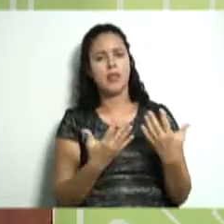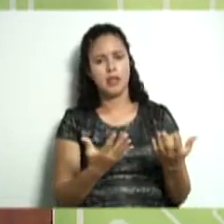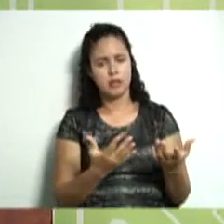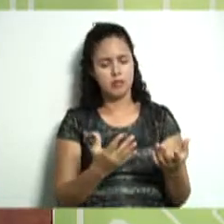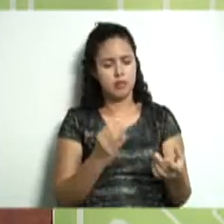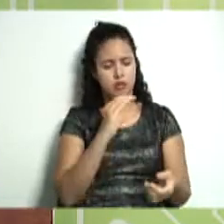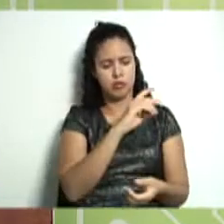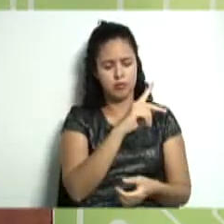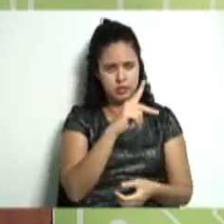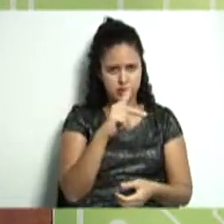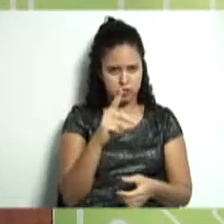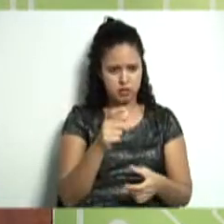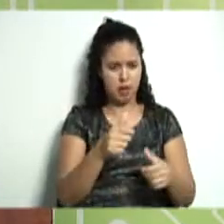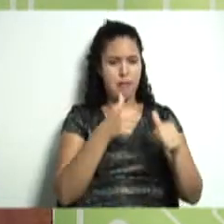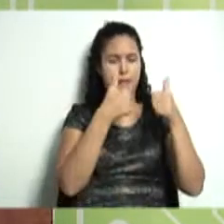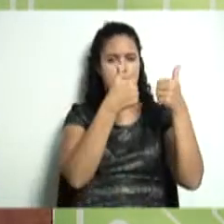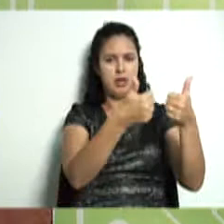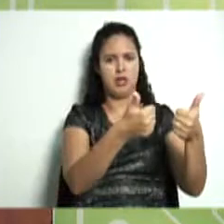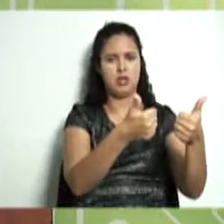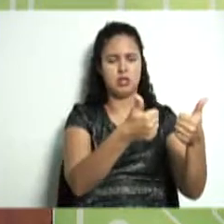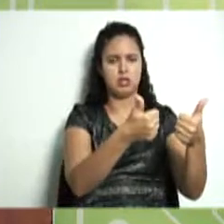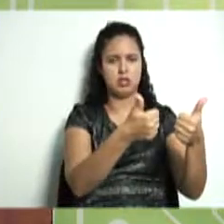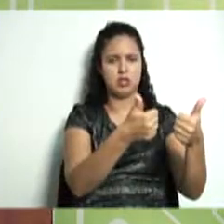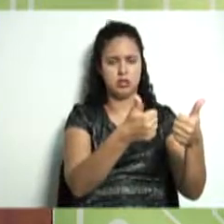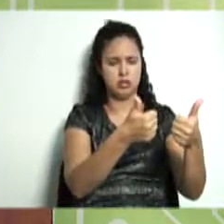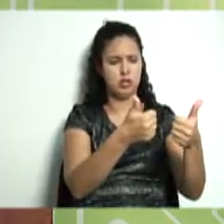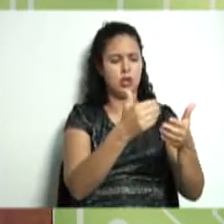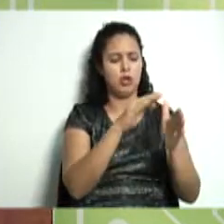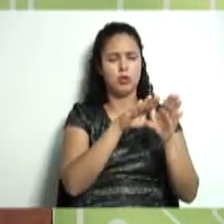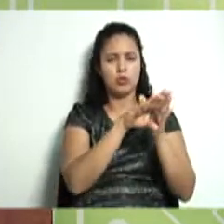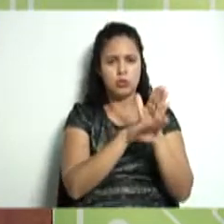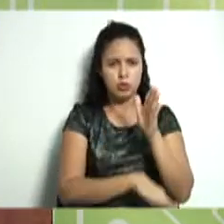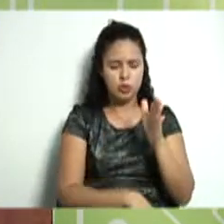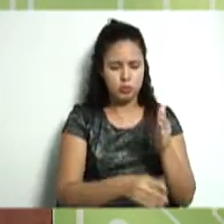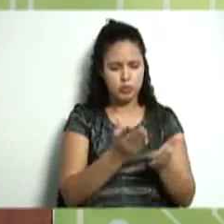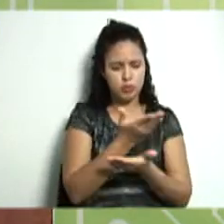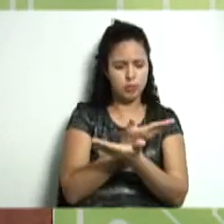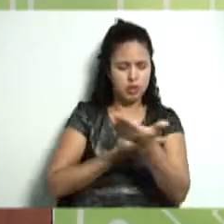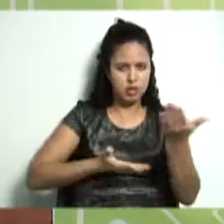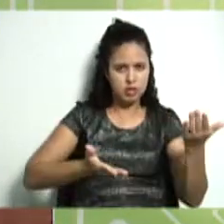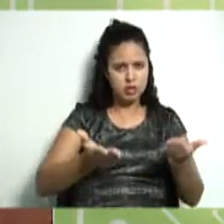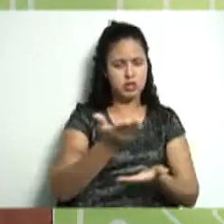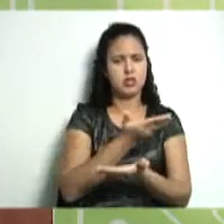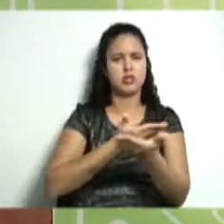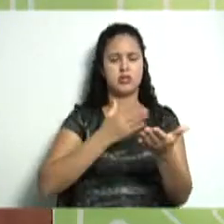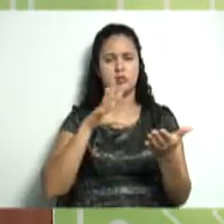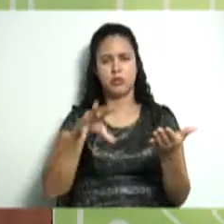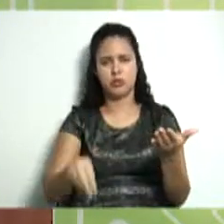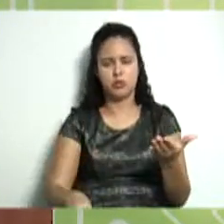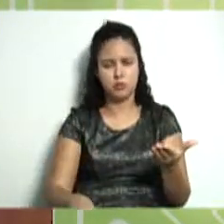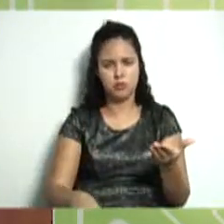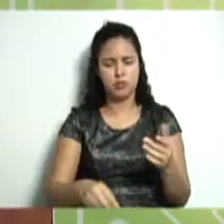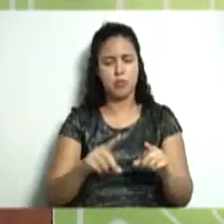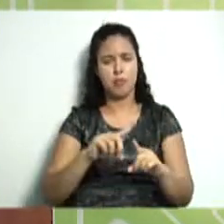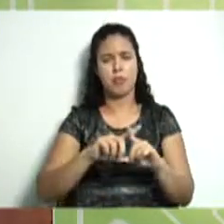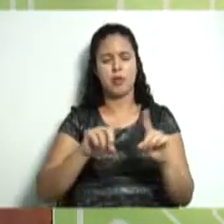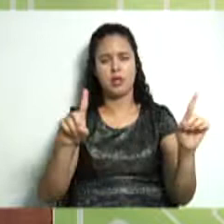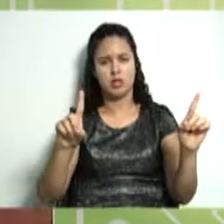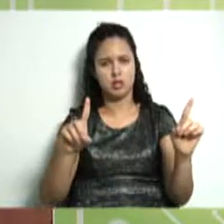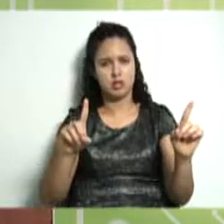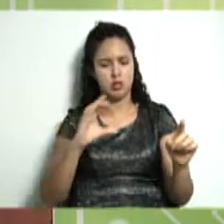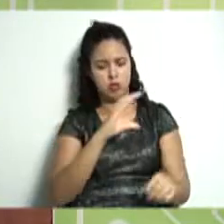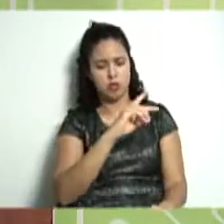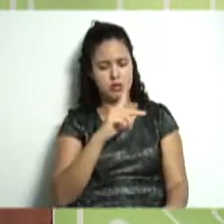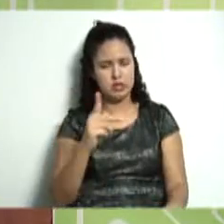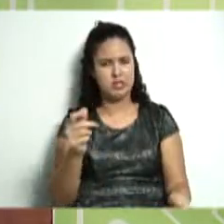sobras dos recursos que tem é compartilhado entre todos. Mas quando a cooperativa vai